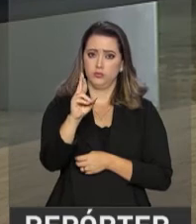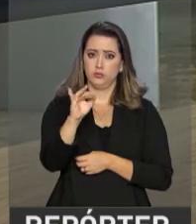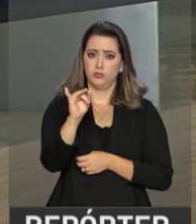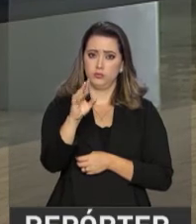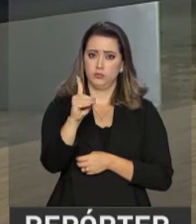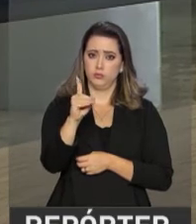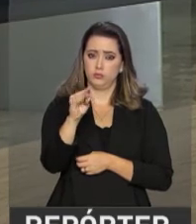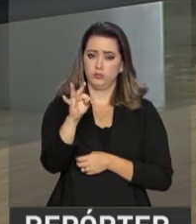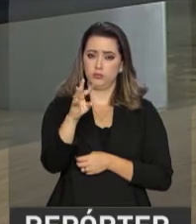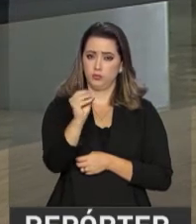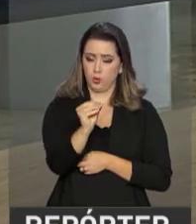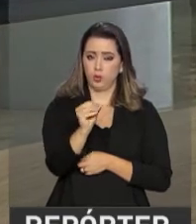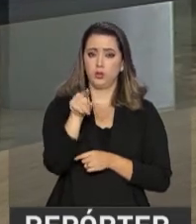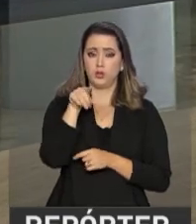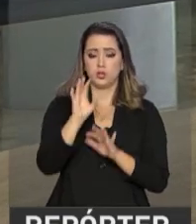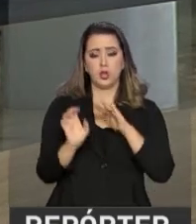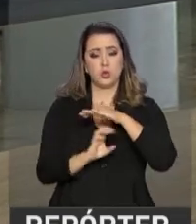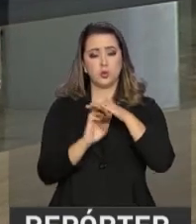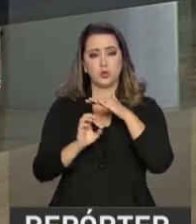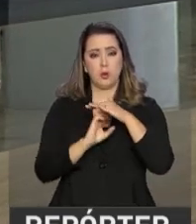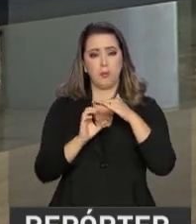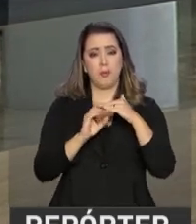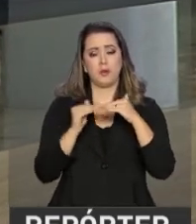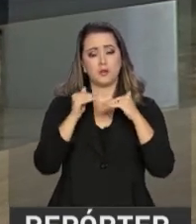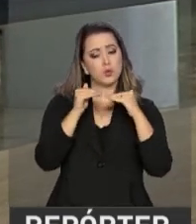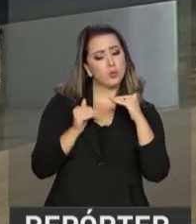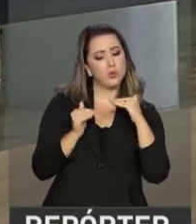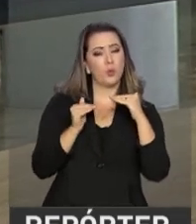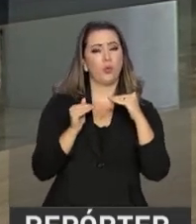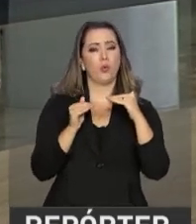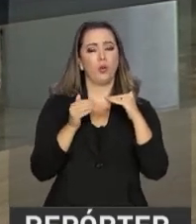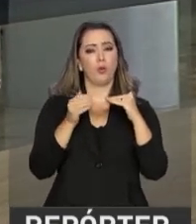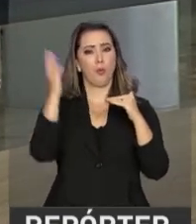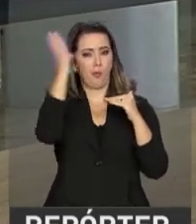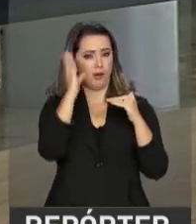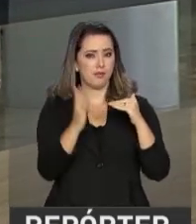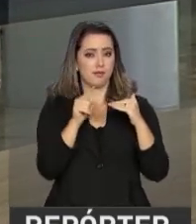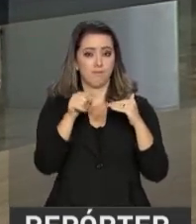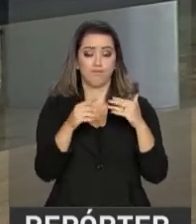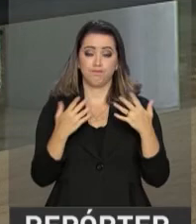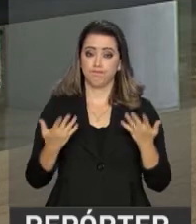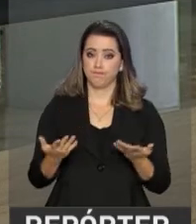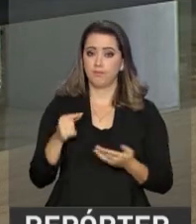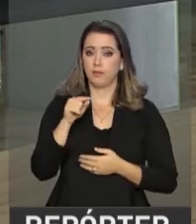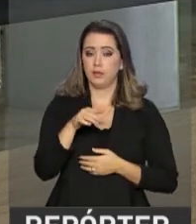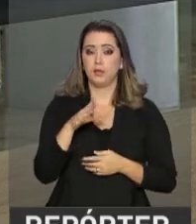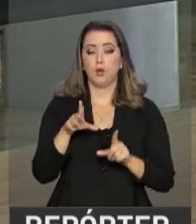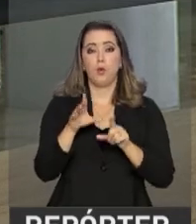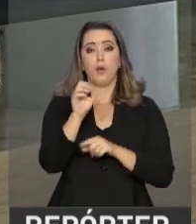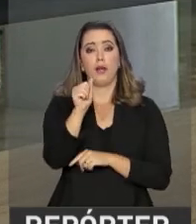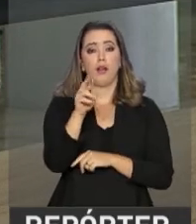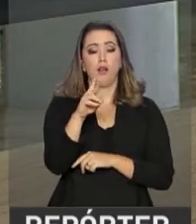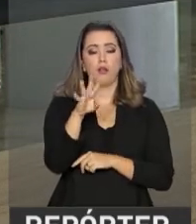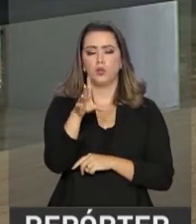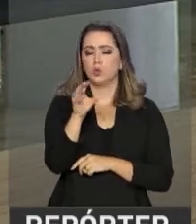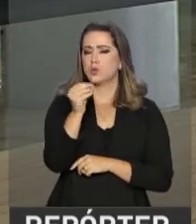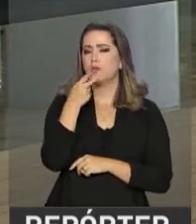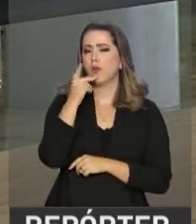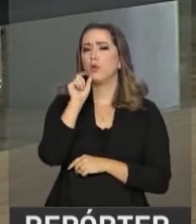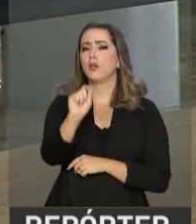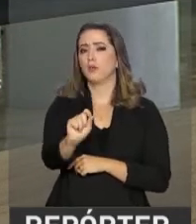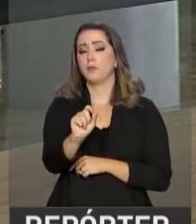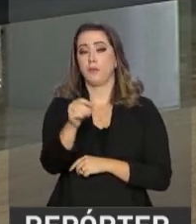falaram sobre a reforma da previdência de acordo com carlos marun o brasil vive então um bom momento econômico com inflação baixa juros